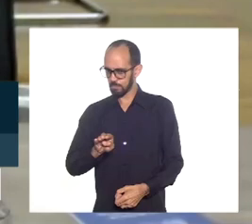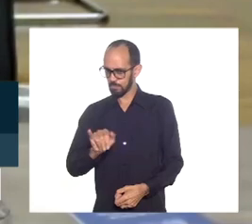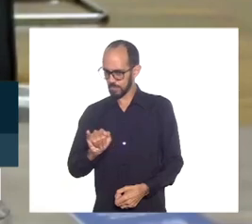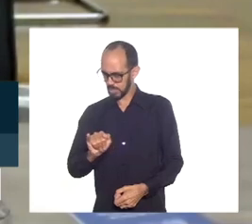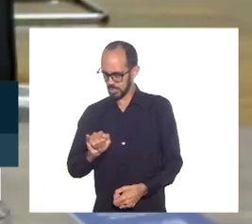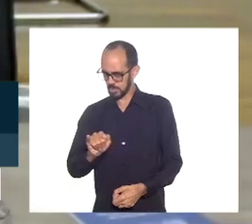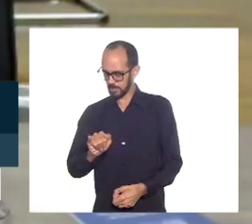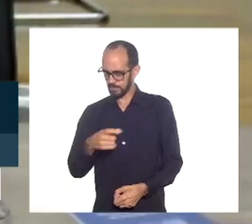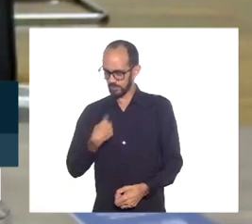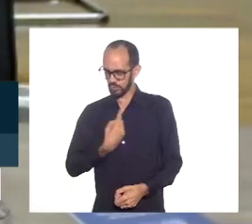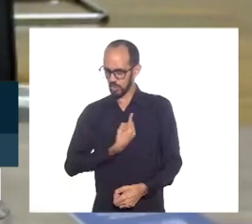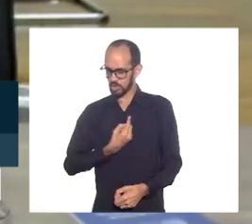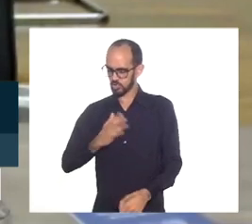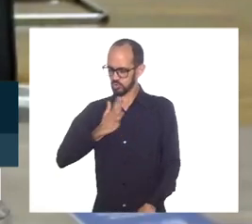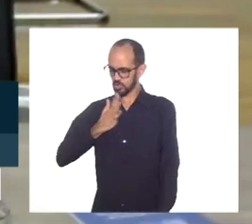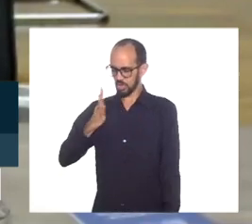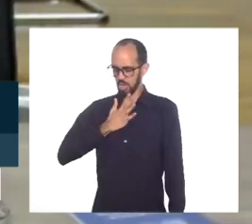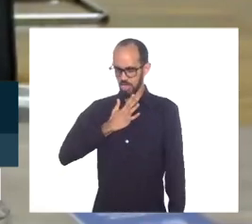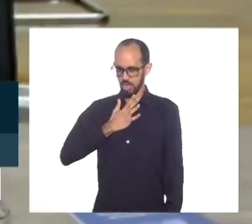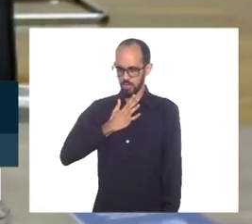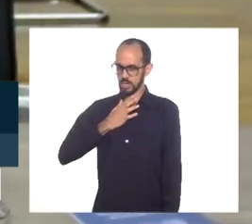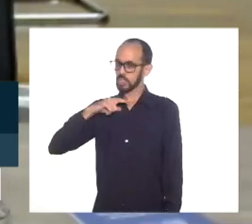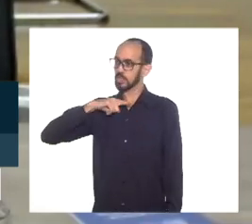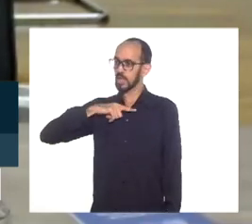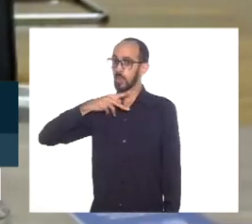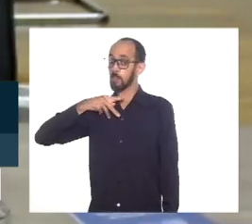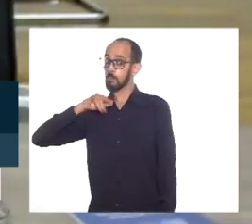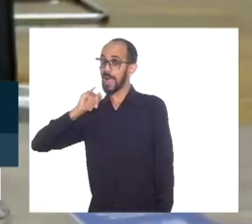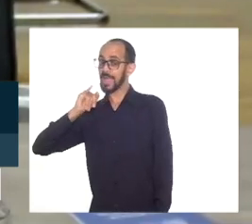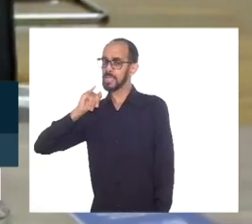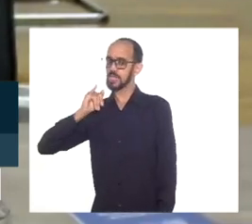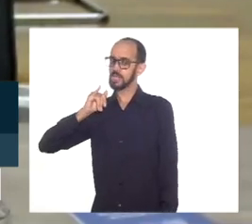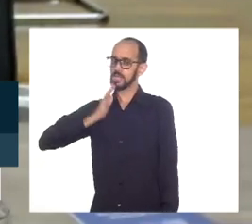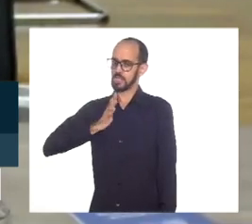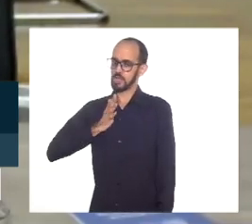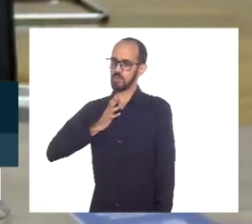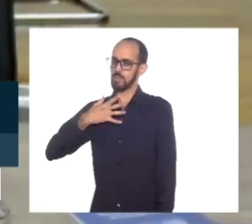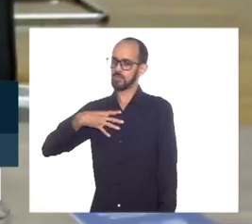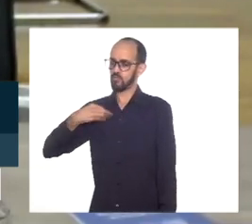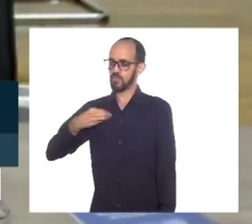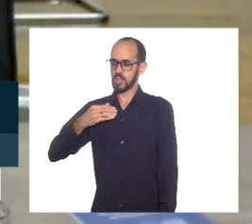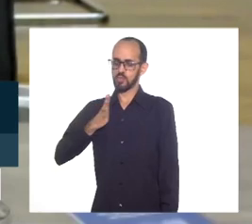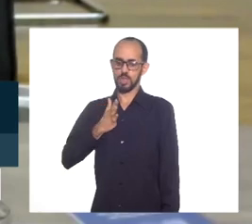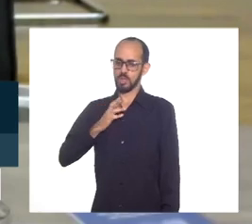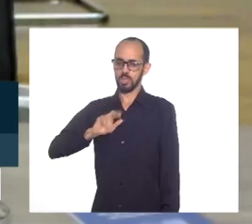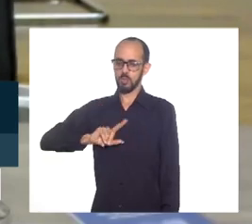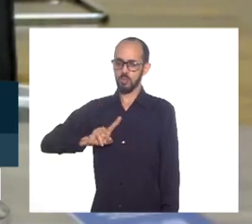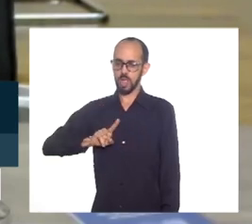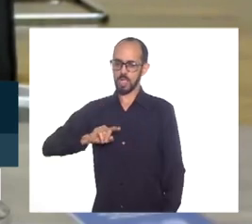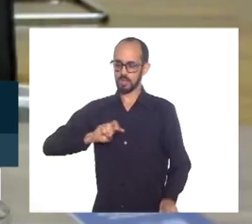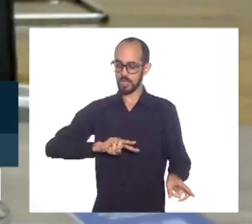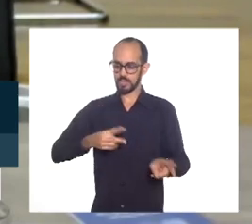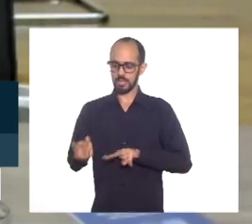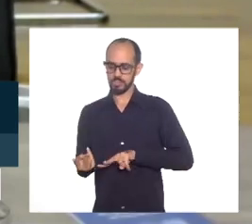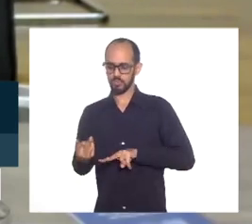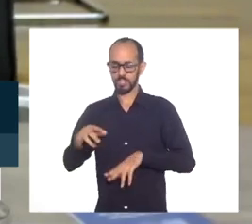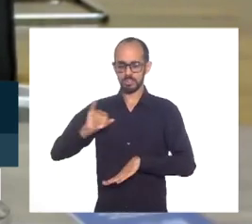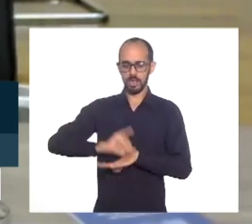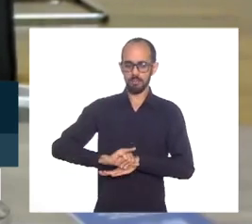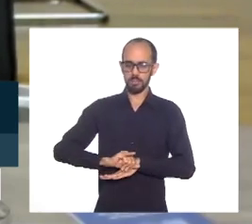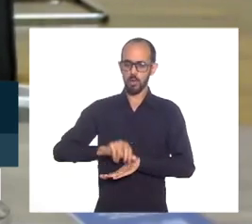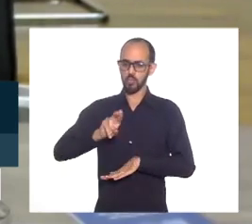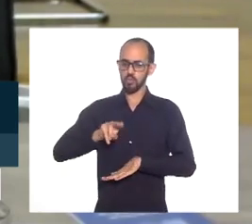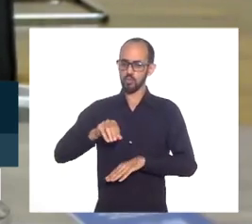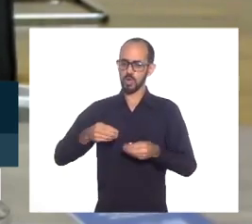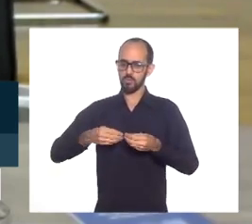um playboy que tem um pai rico. Nós, na verdade, nunca tivemos nenhuma compensação pela transferência da capital. E a LERJ,